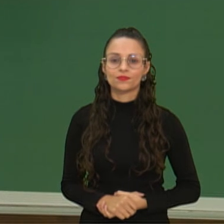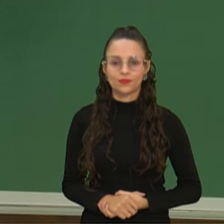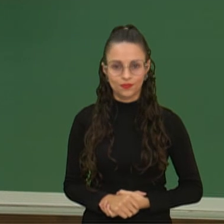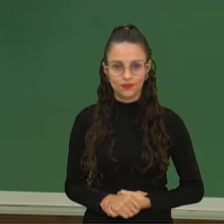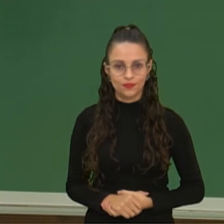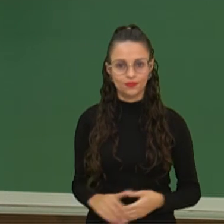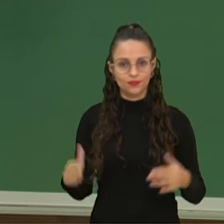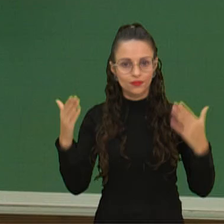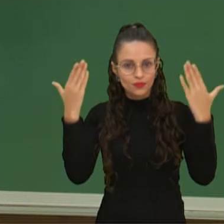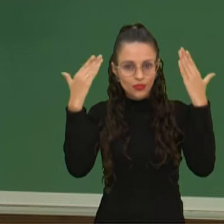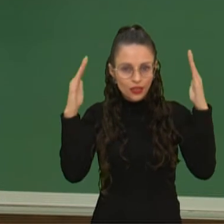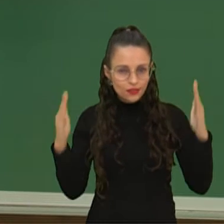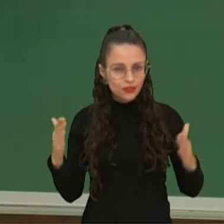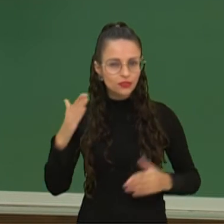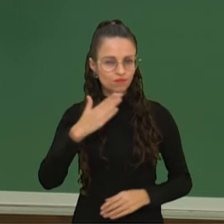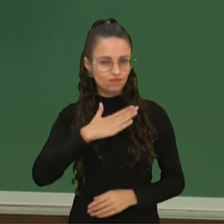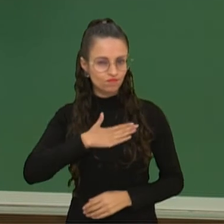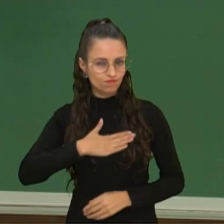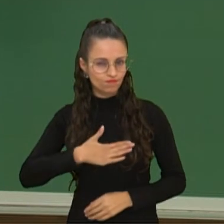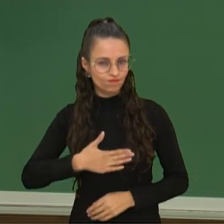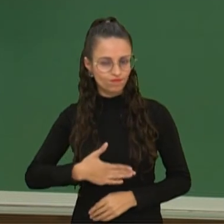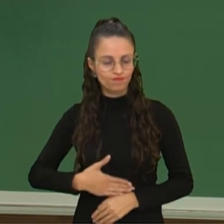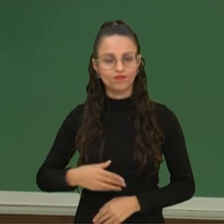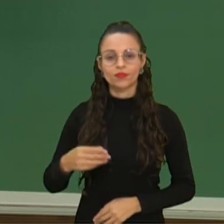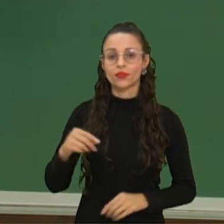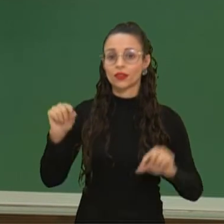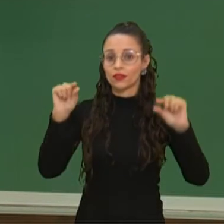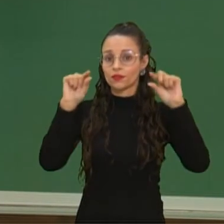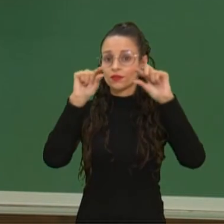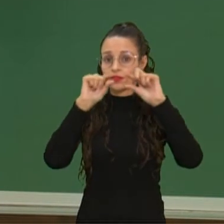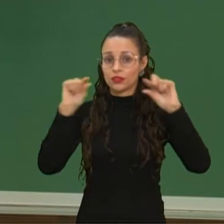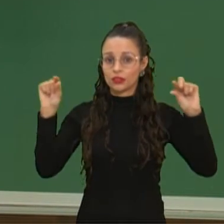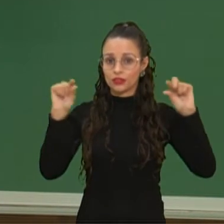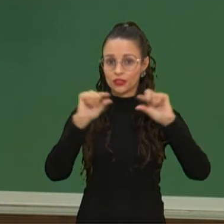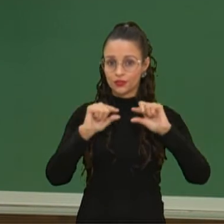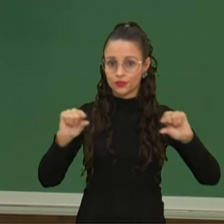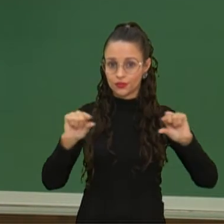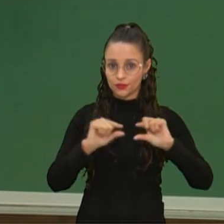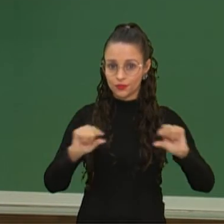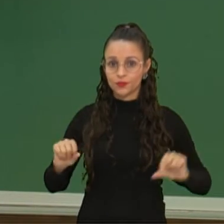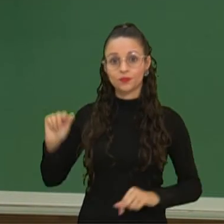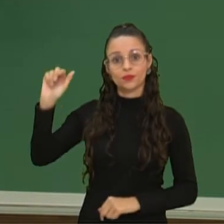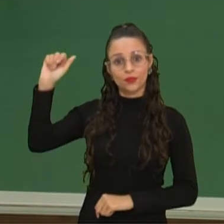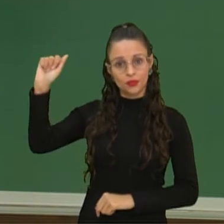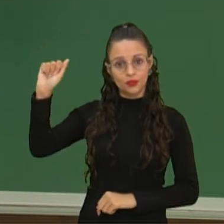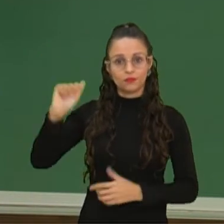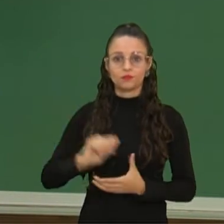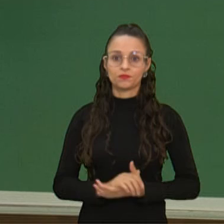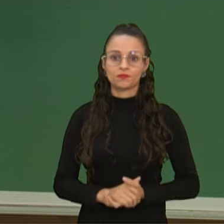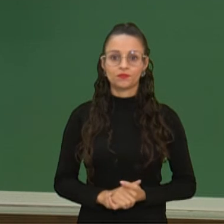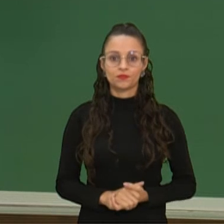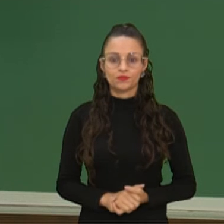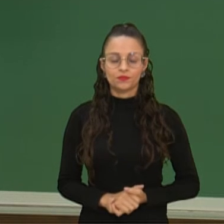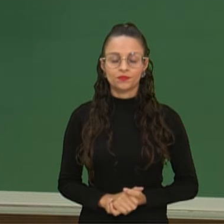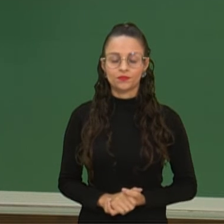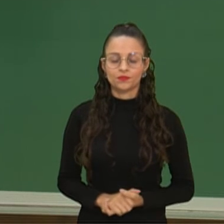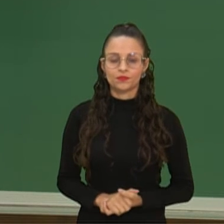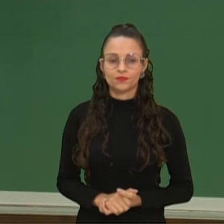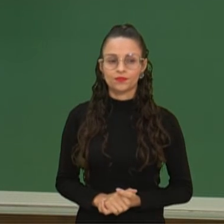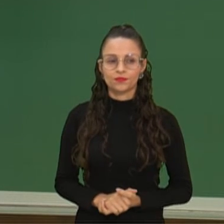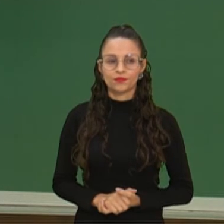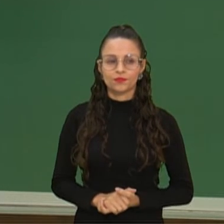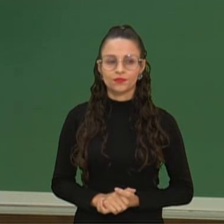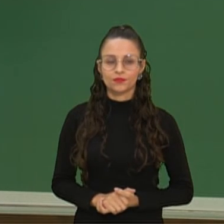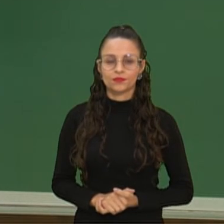Eu vou analisar com bastante calma com vocês essas três frases aqui. Então, olha só. A letra A diz assim. Kelly will use